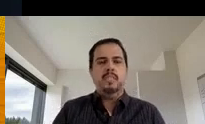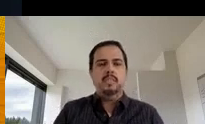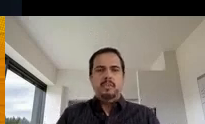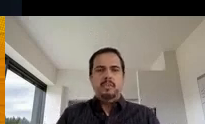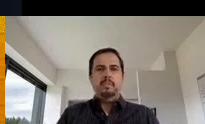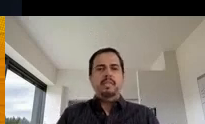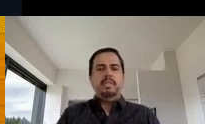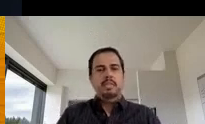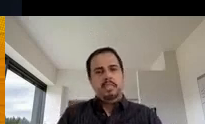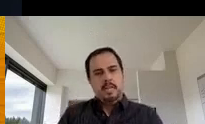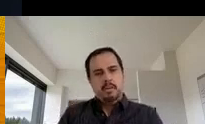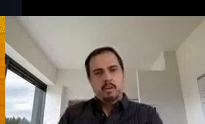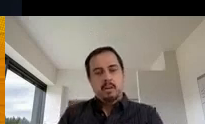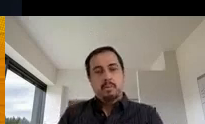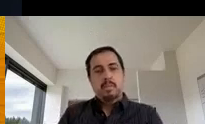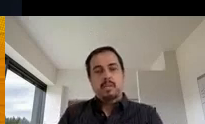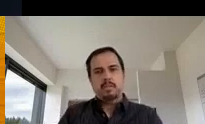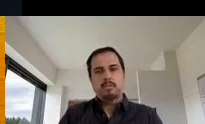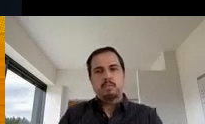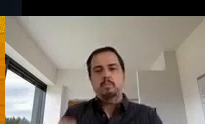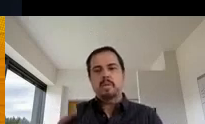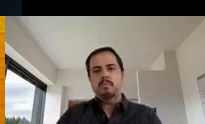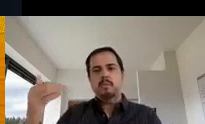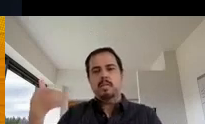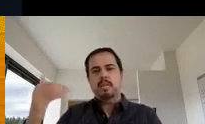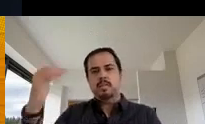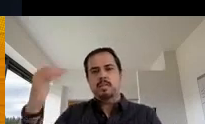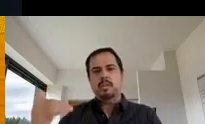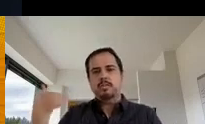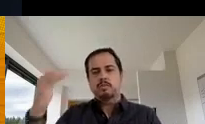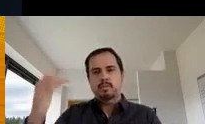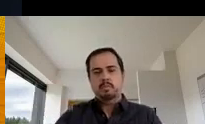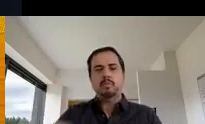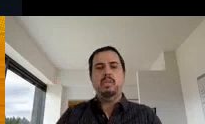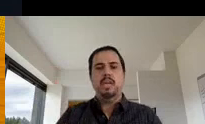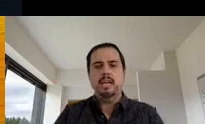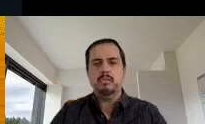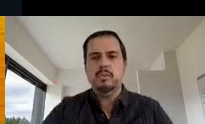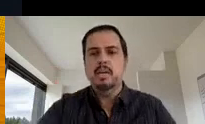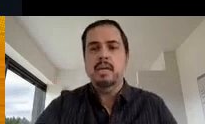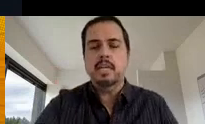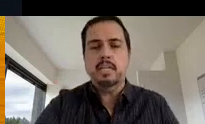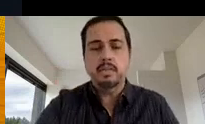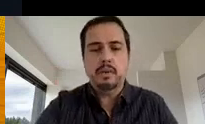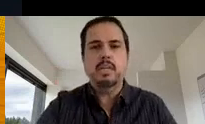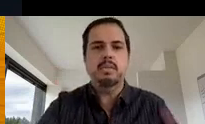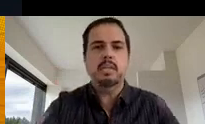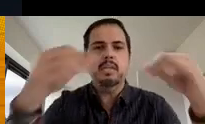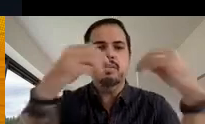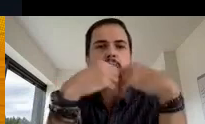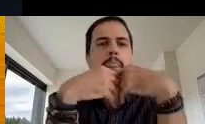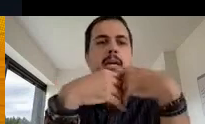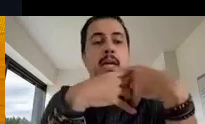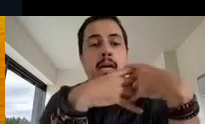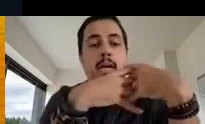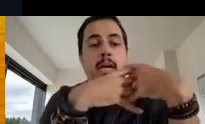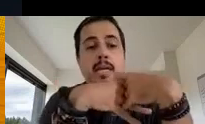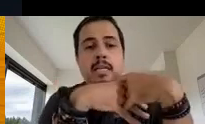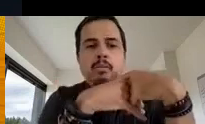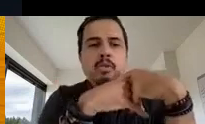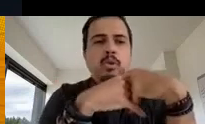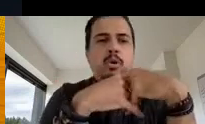para ativo. O ativo faz assim, pedir, já está no campo ali da inovação, no mínimo aqueles modelos de inovação de processos que a gente falou ali no